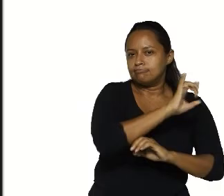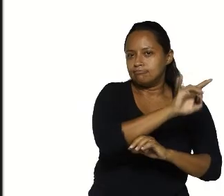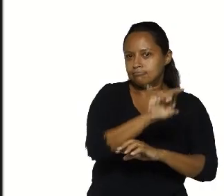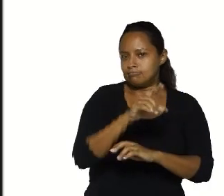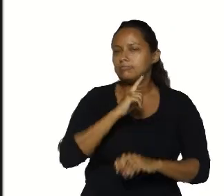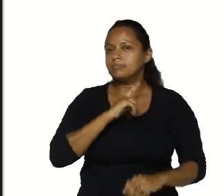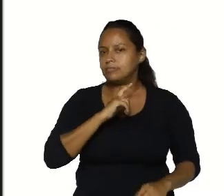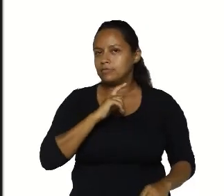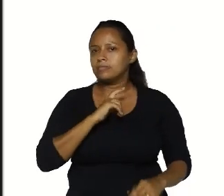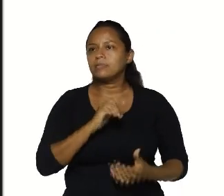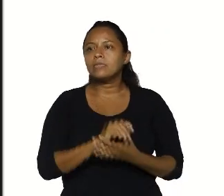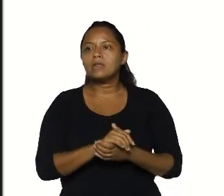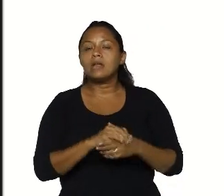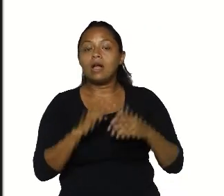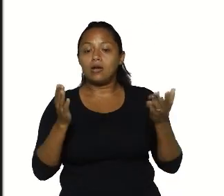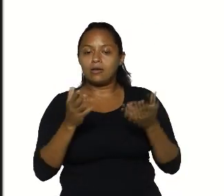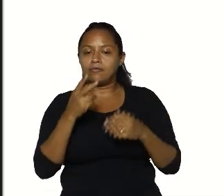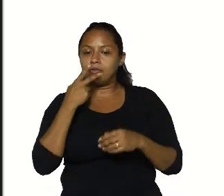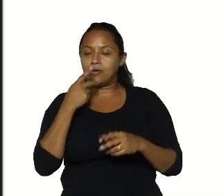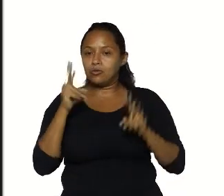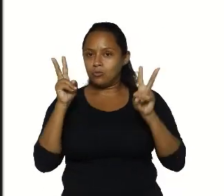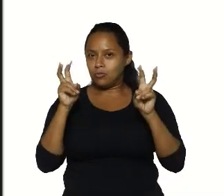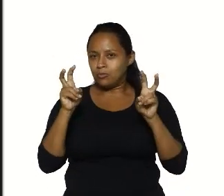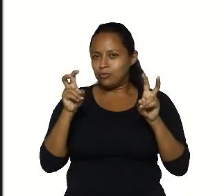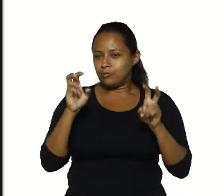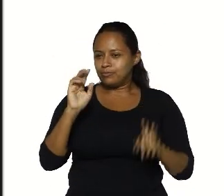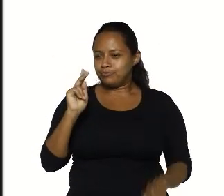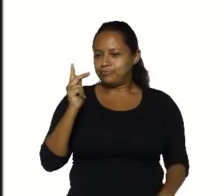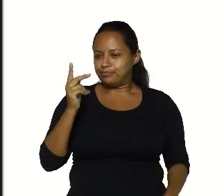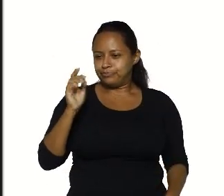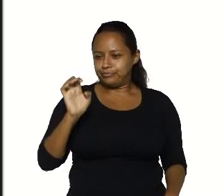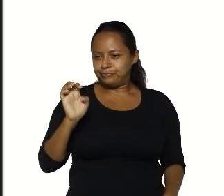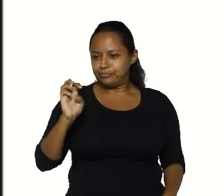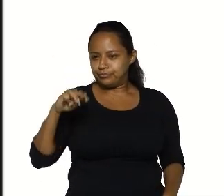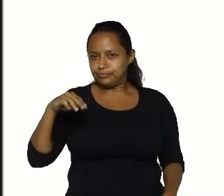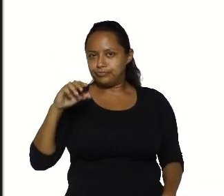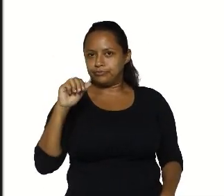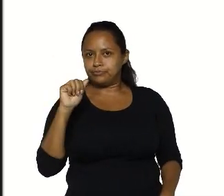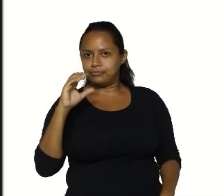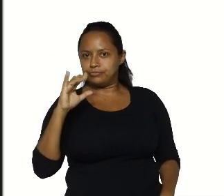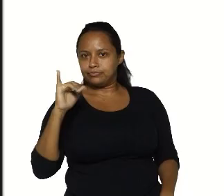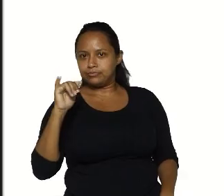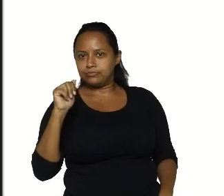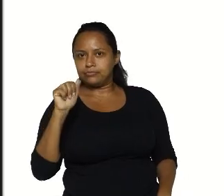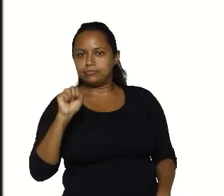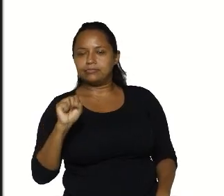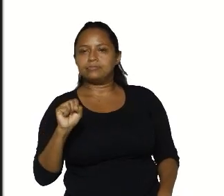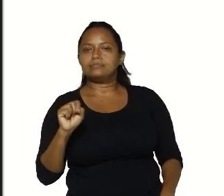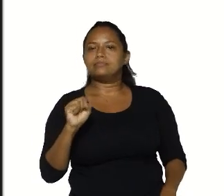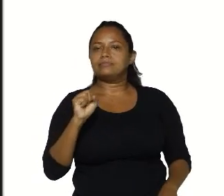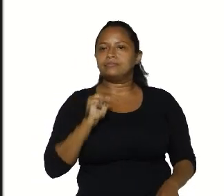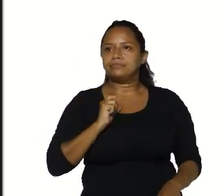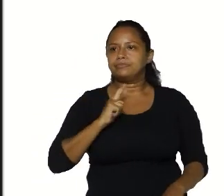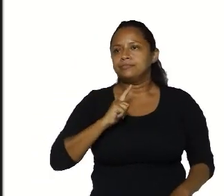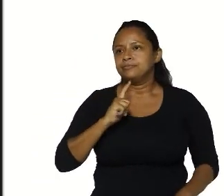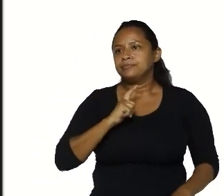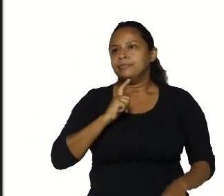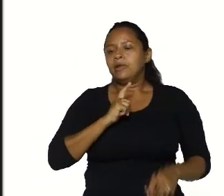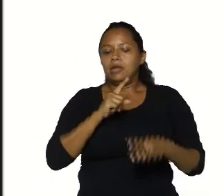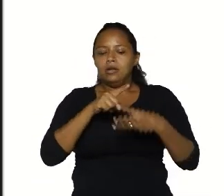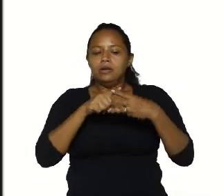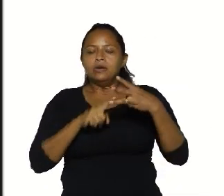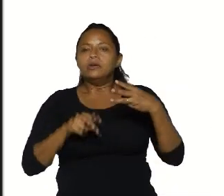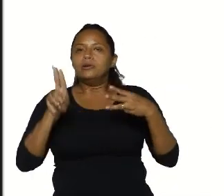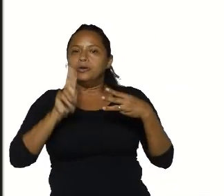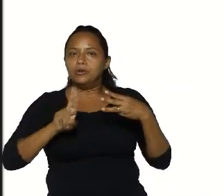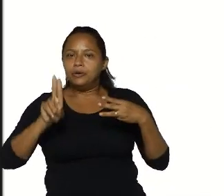falar a respeito das famosas hemácias, glóbulos vermelhos ou eritrócitos. 3 nomes podem